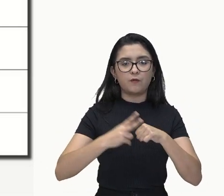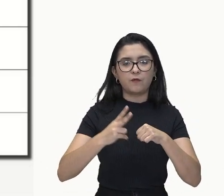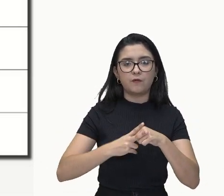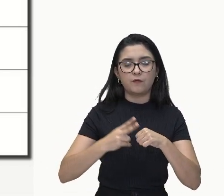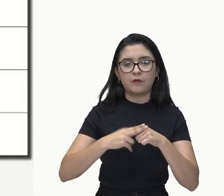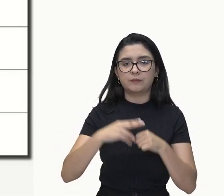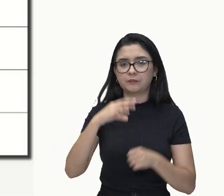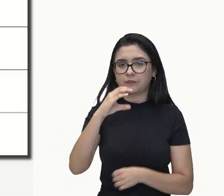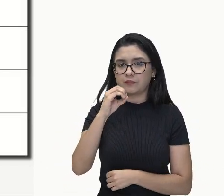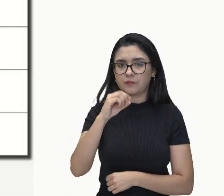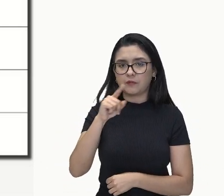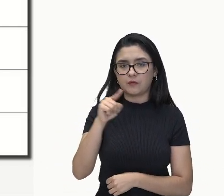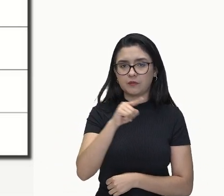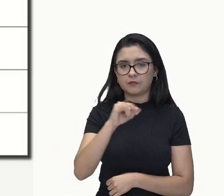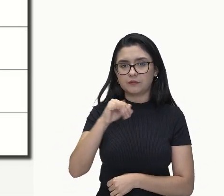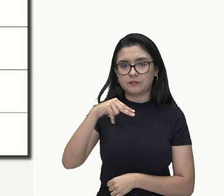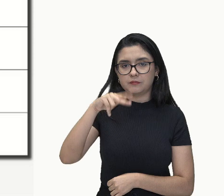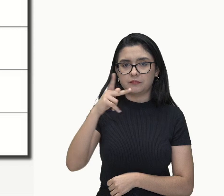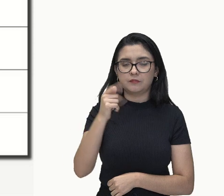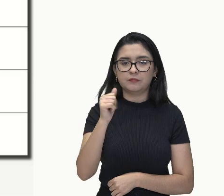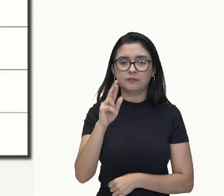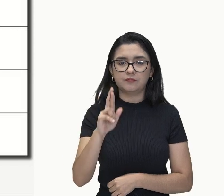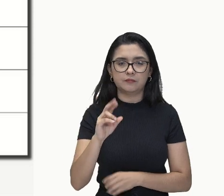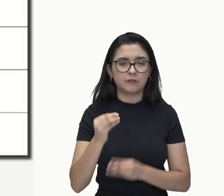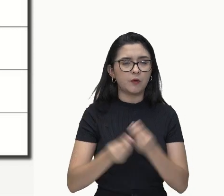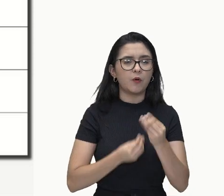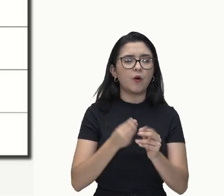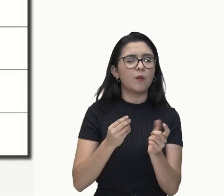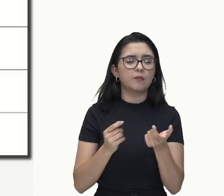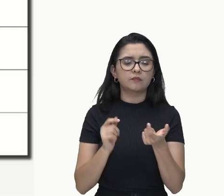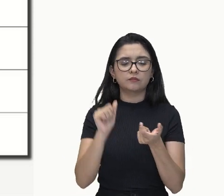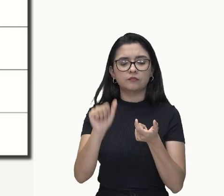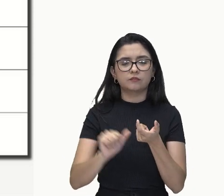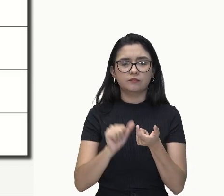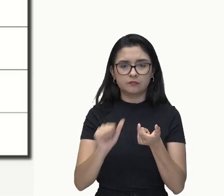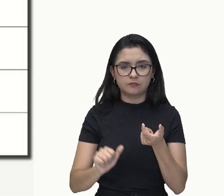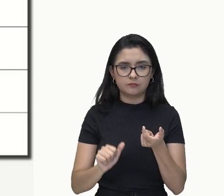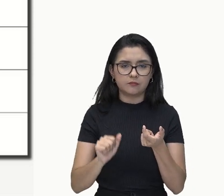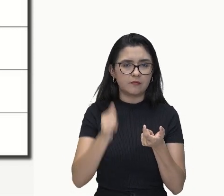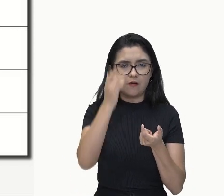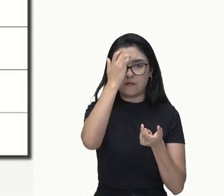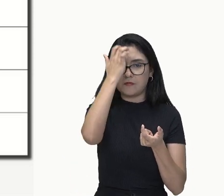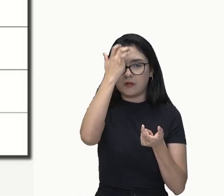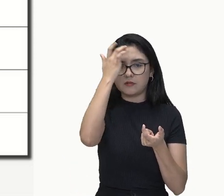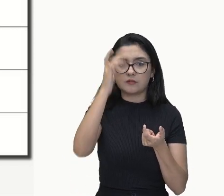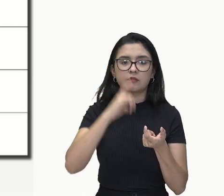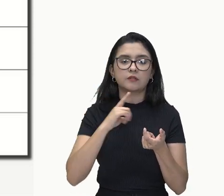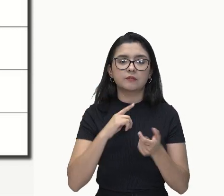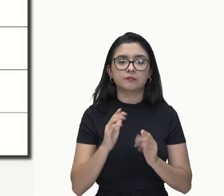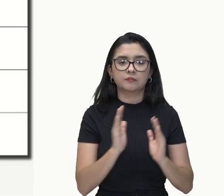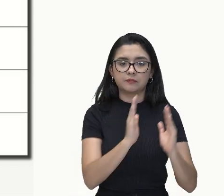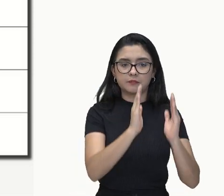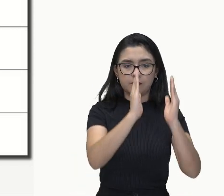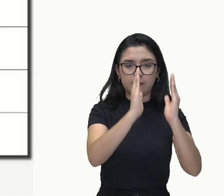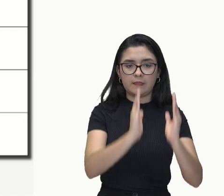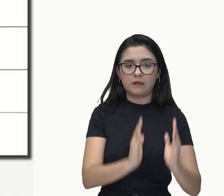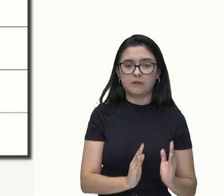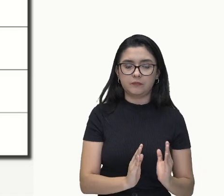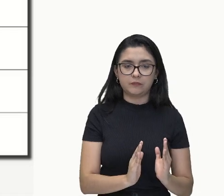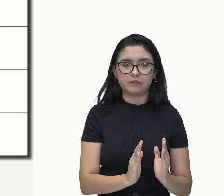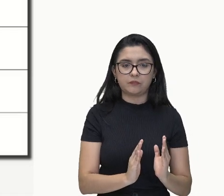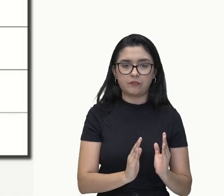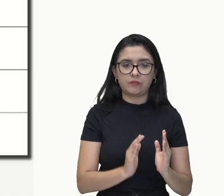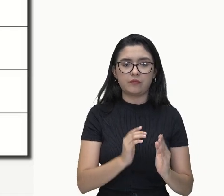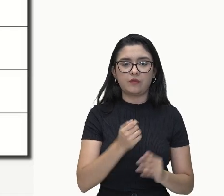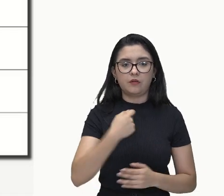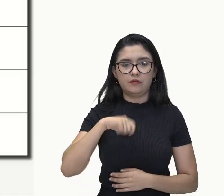fazer comida, cozinhar. Aí, então, como é que fica essa conjugação, professor? Muito fácil. Nós temos aqui eu, tu e